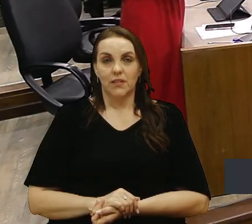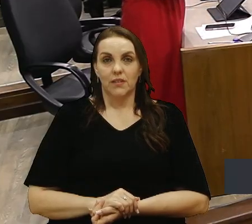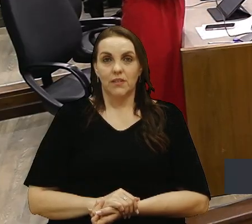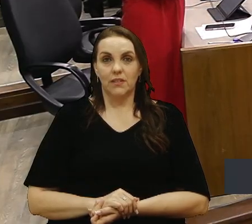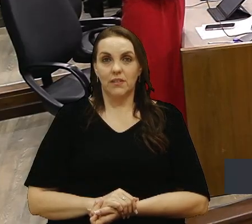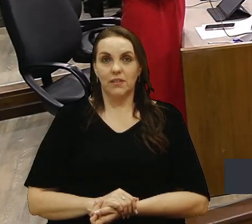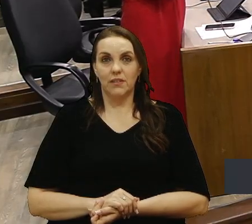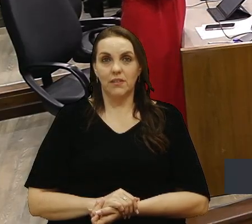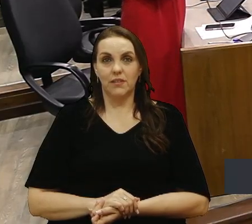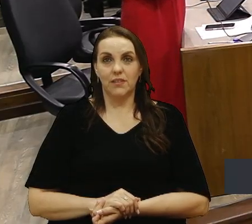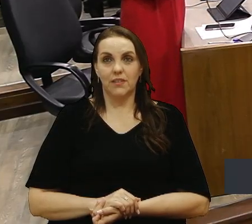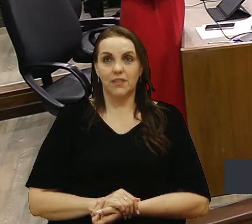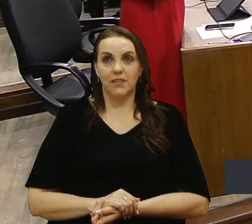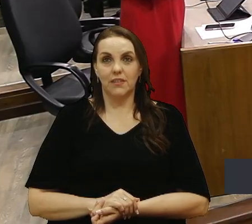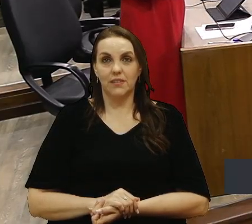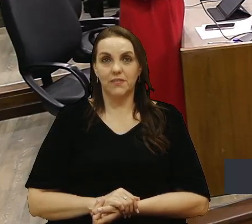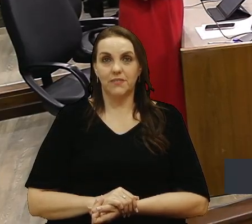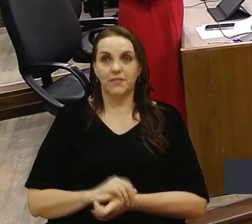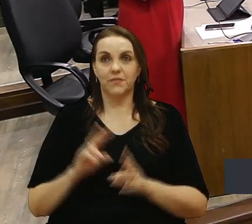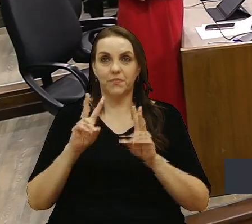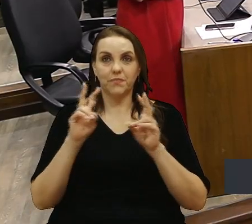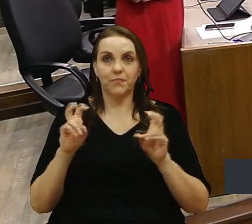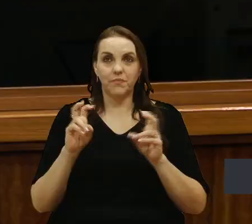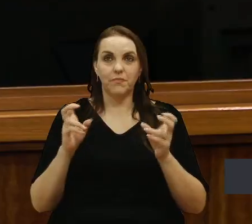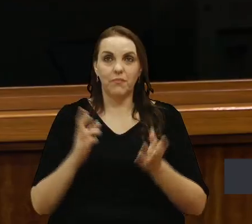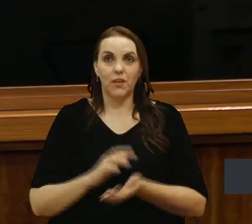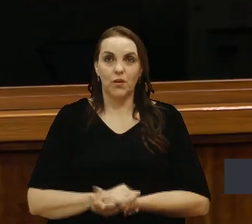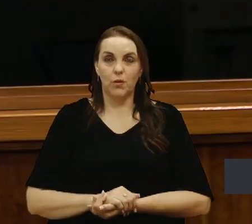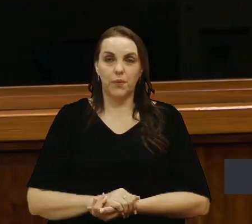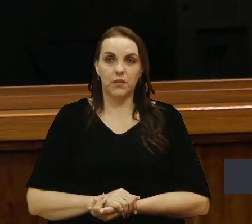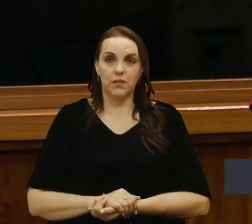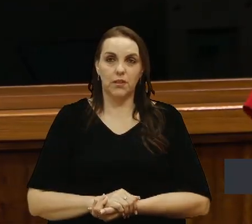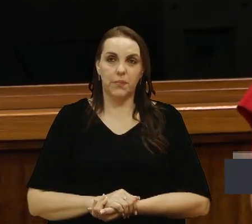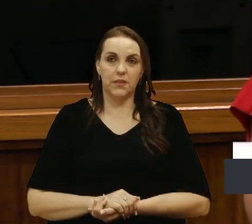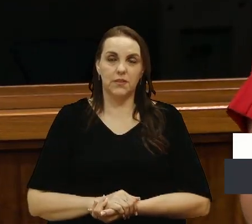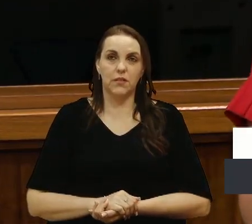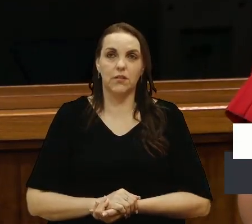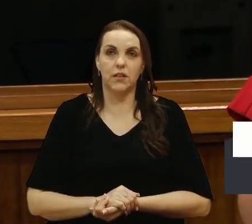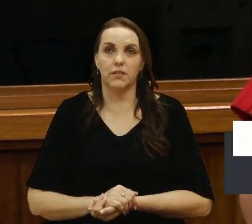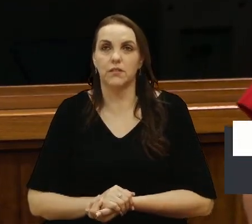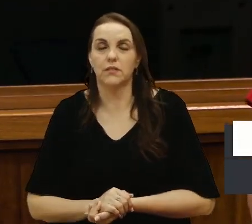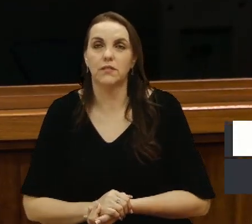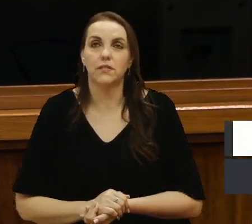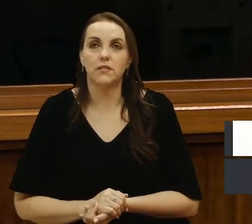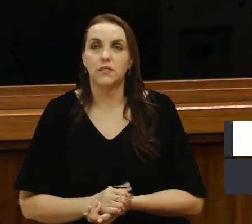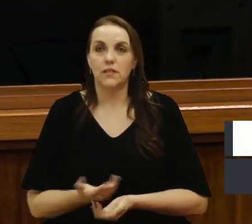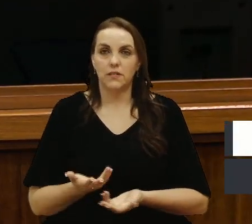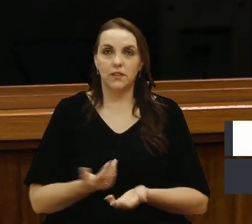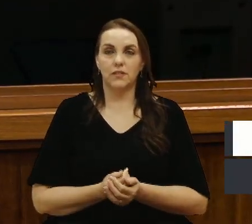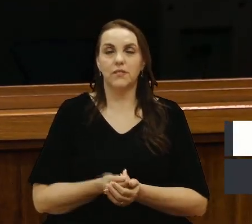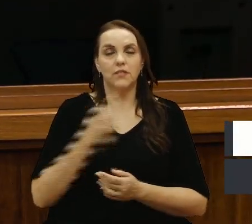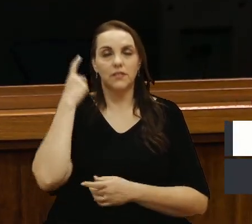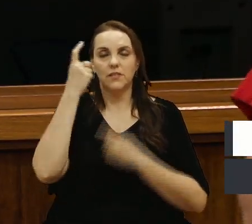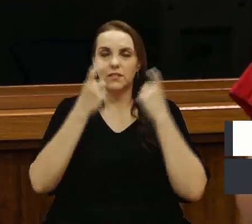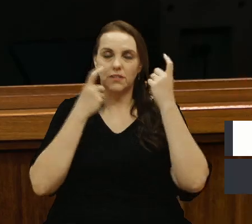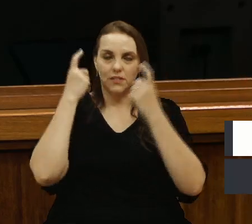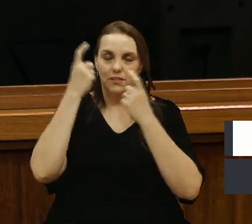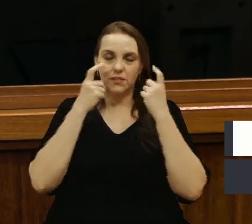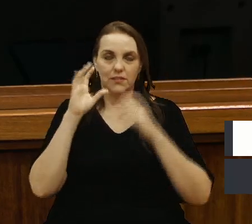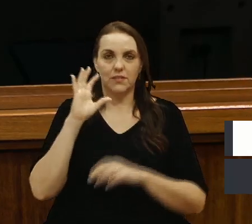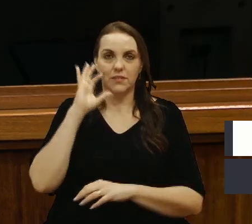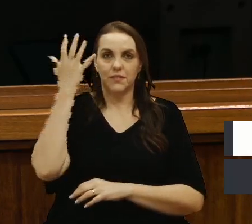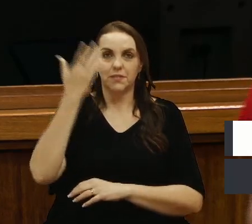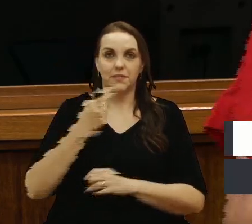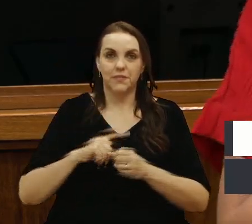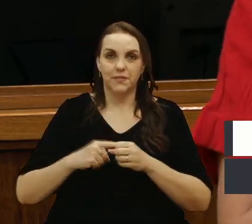aqui, mas eu quero reforçar essa questão da educação. Eu estou muito preocupada com tudo que está acontecendo na